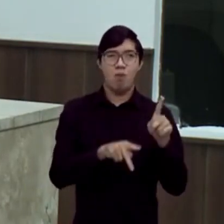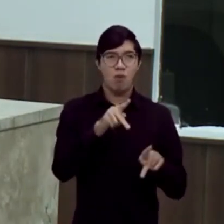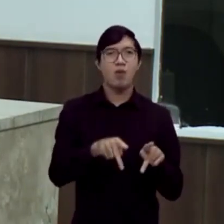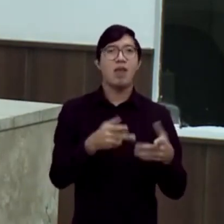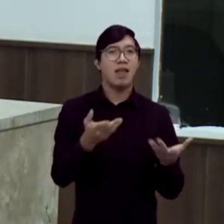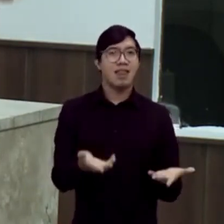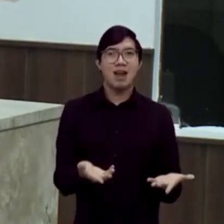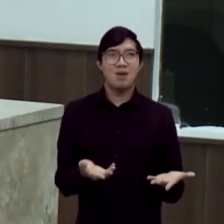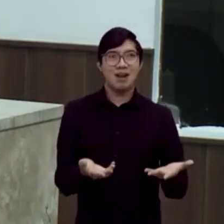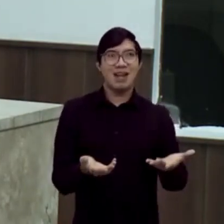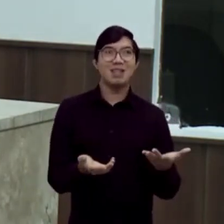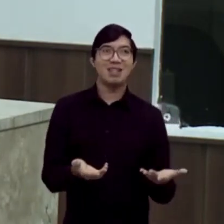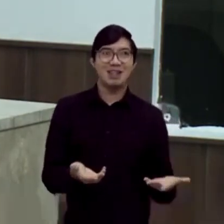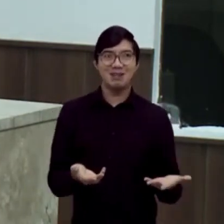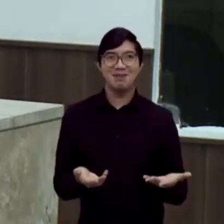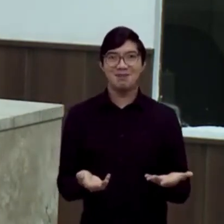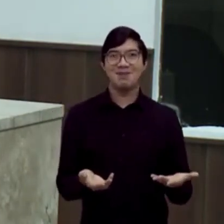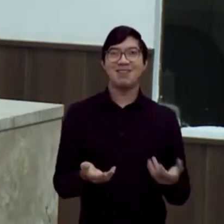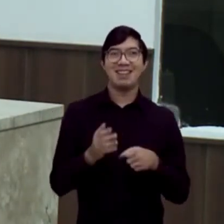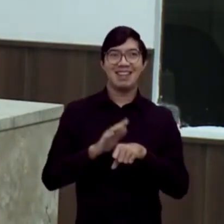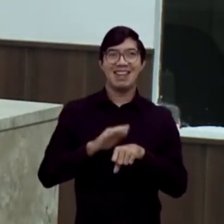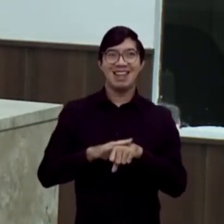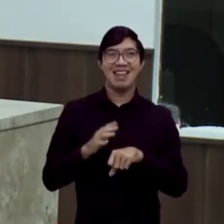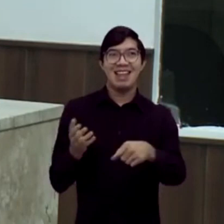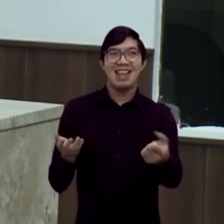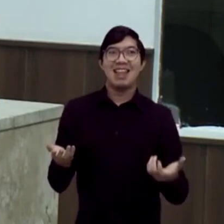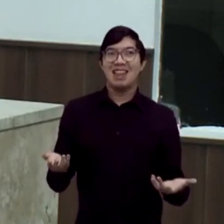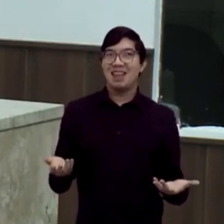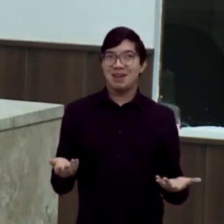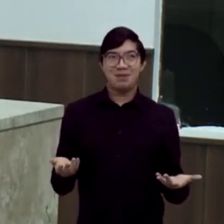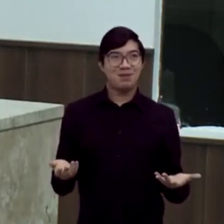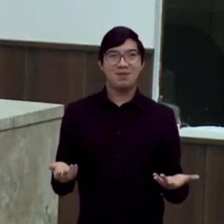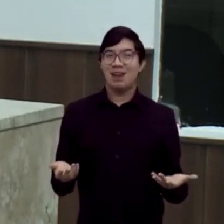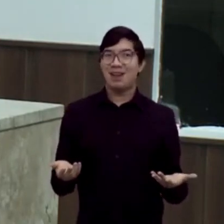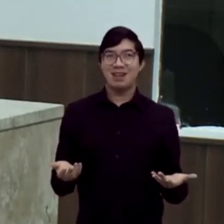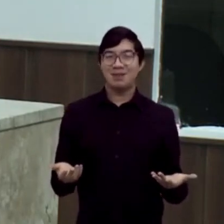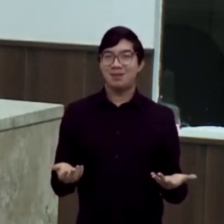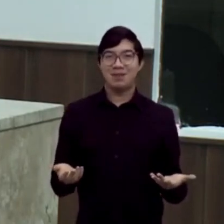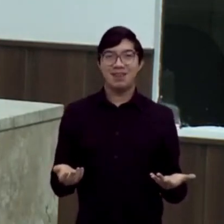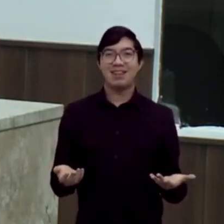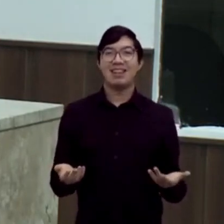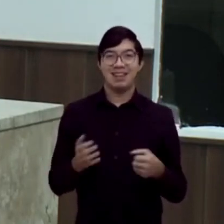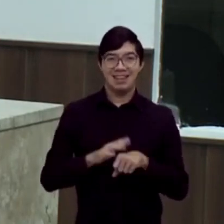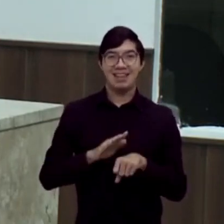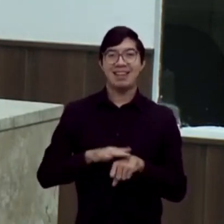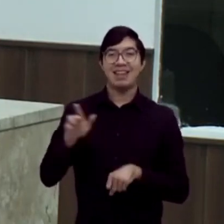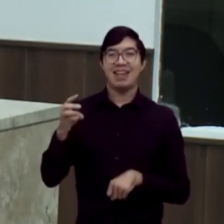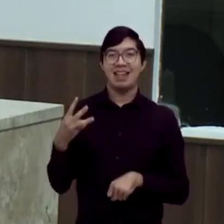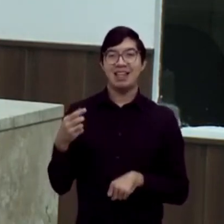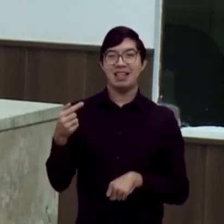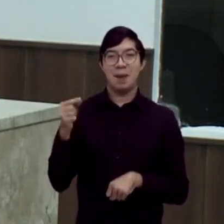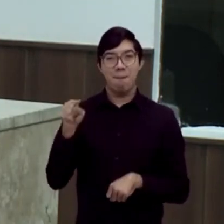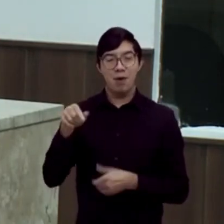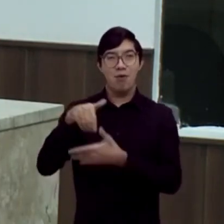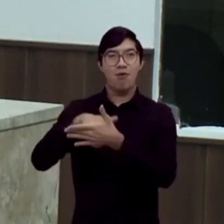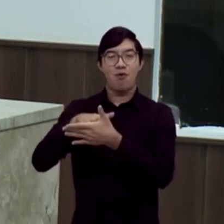ela chegou aqui com 8 mil e poucos votos, se elegeu deputada estadual com mais de 37 mil votos. Está